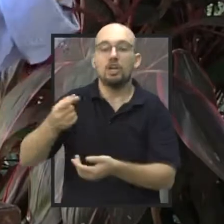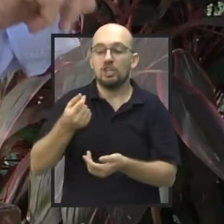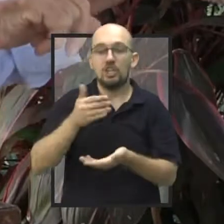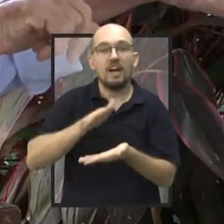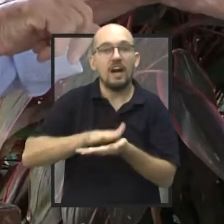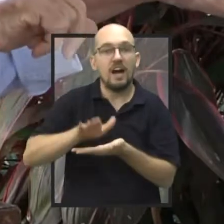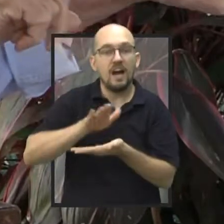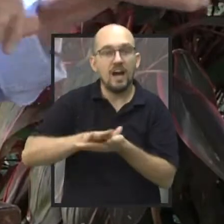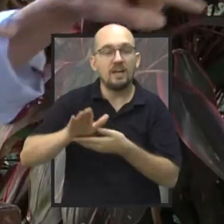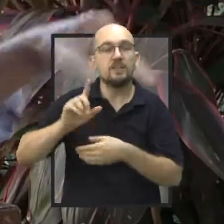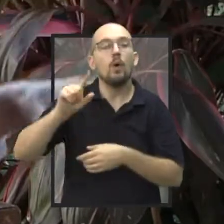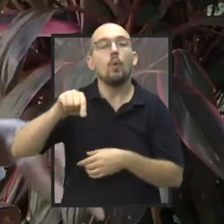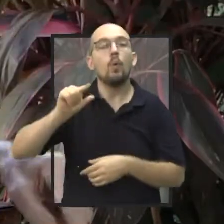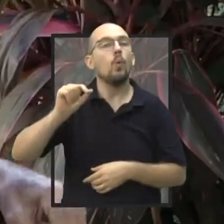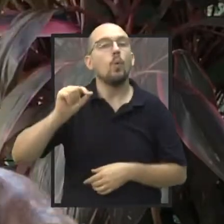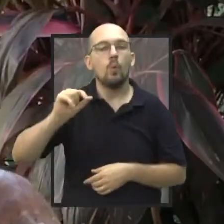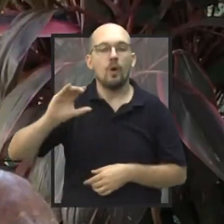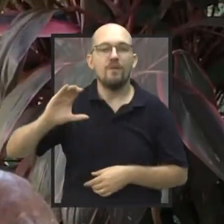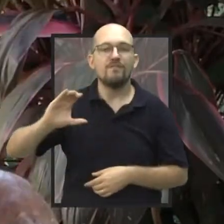verba